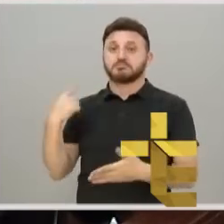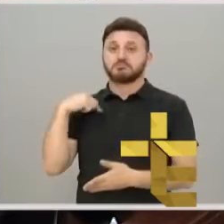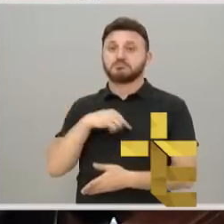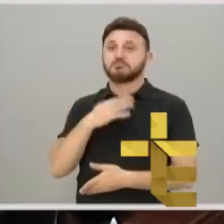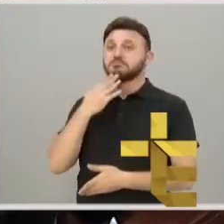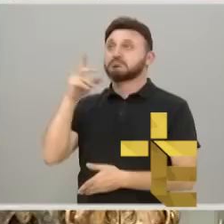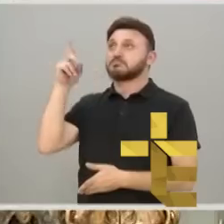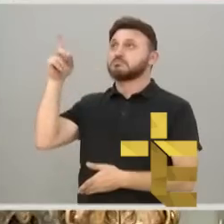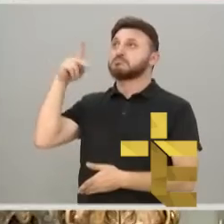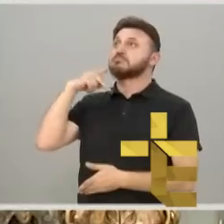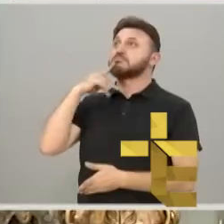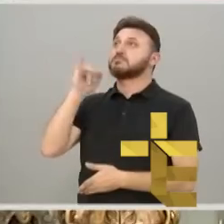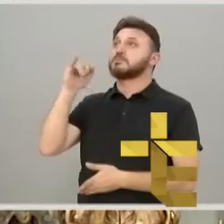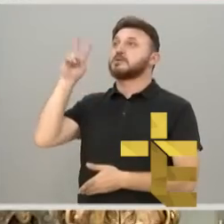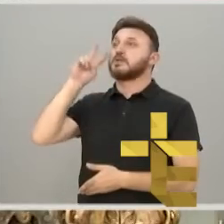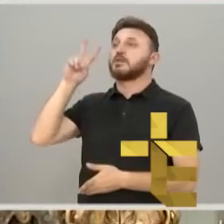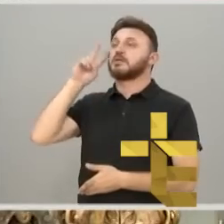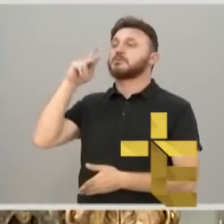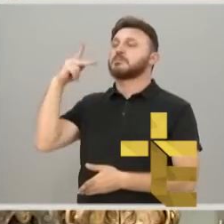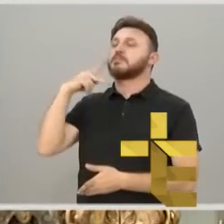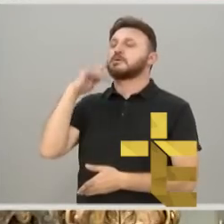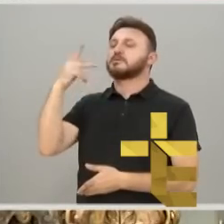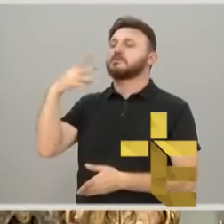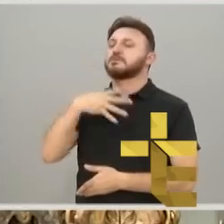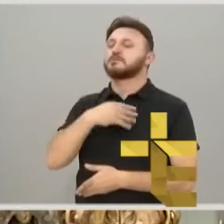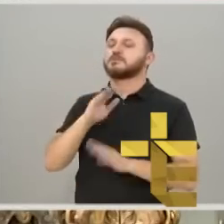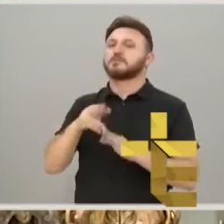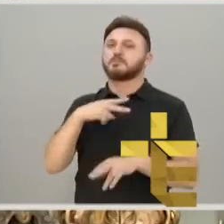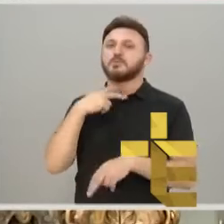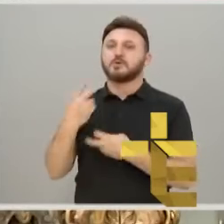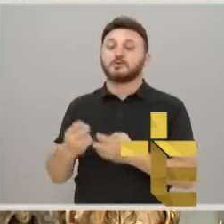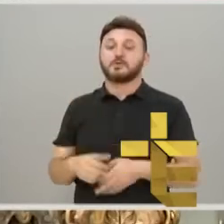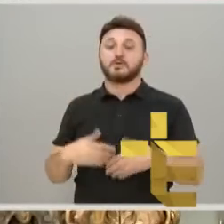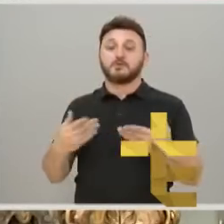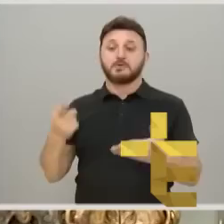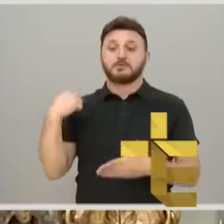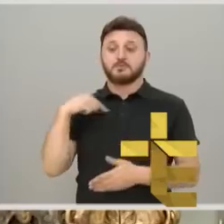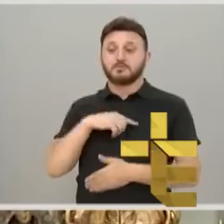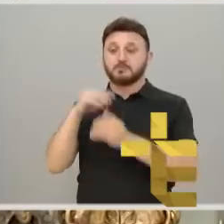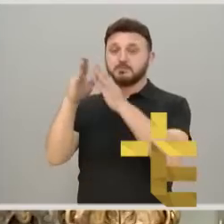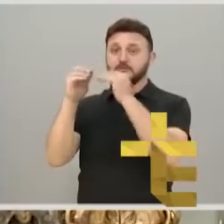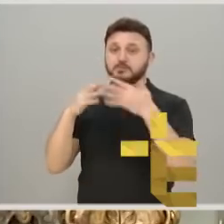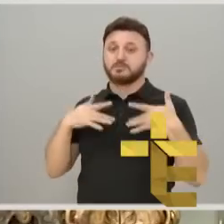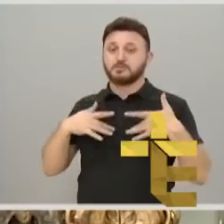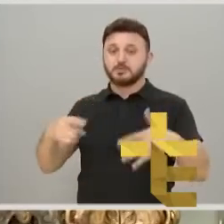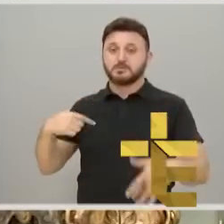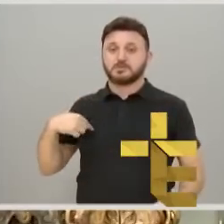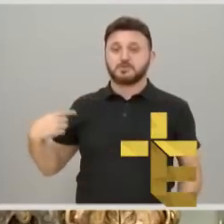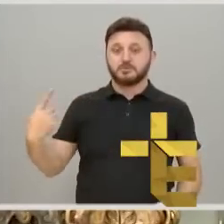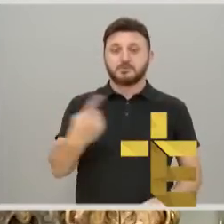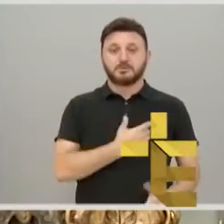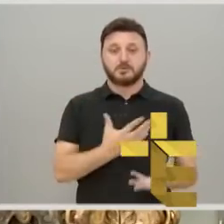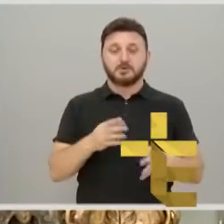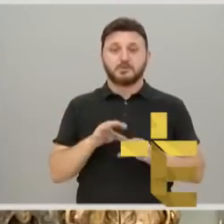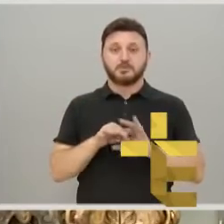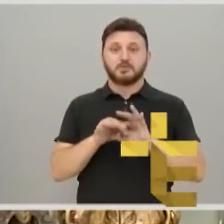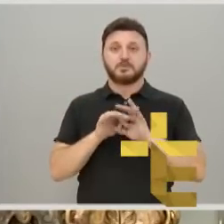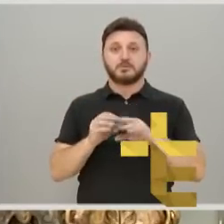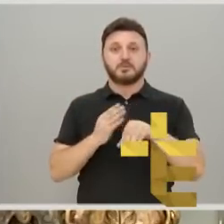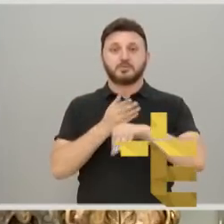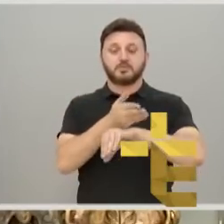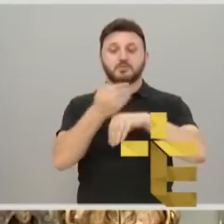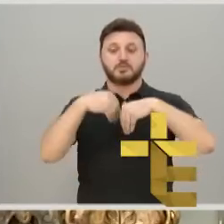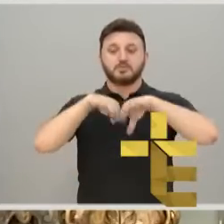dos vossos filhos. Enfim, nós vos pedimos, tende piedade de todos nós e dai-nos participar da vida